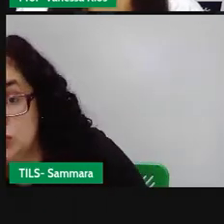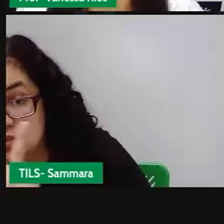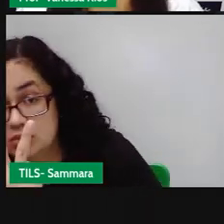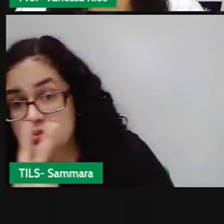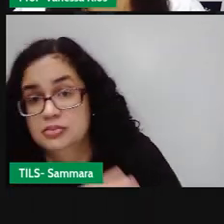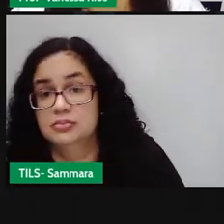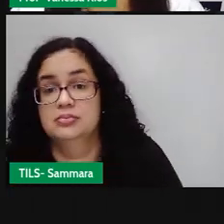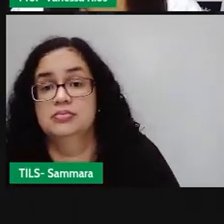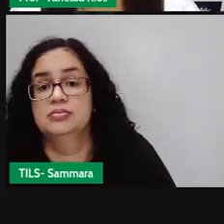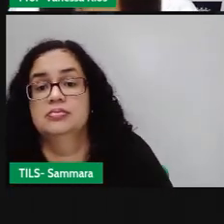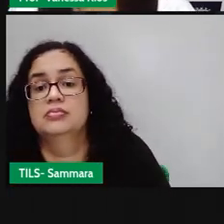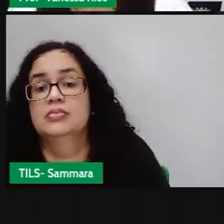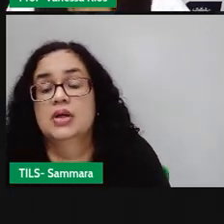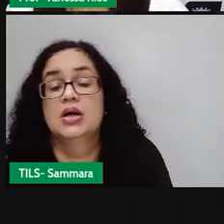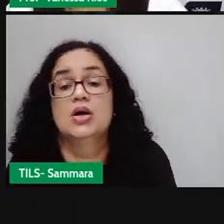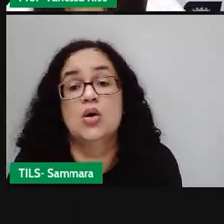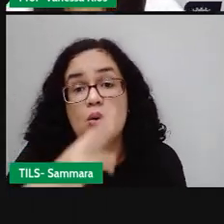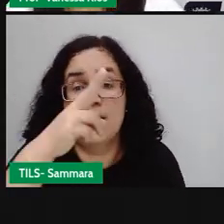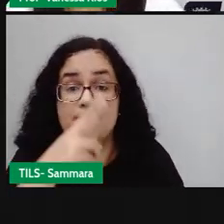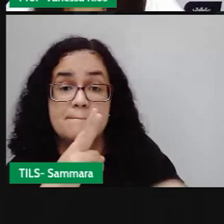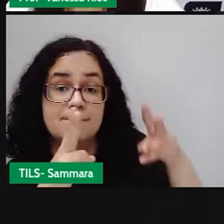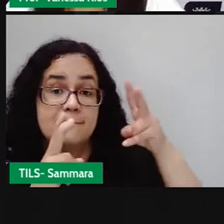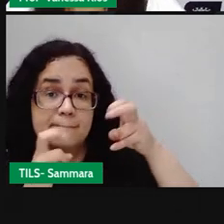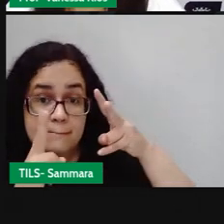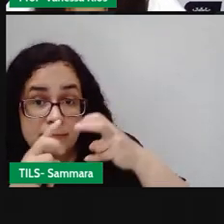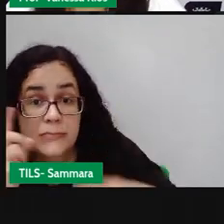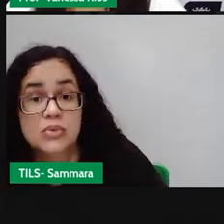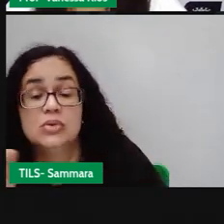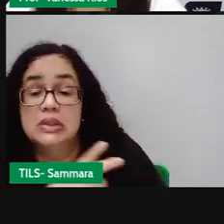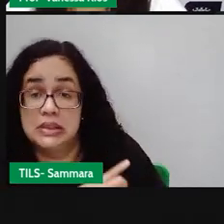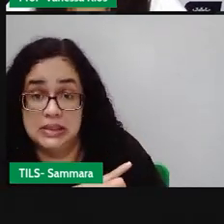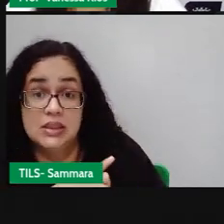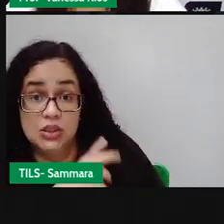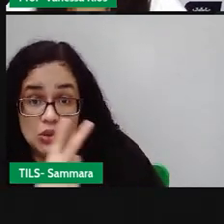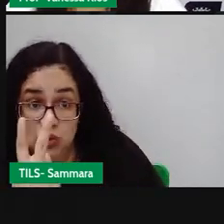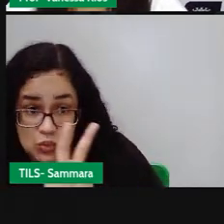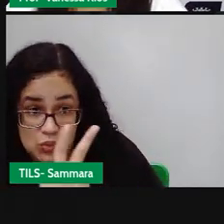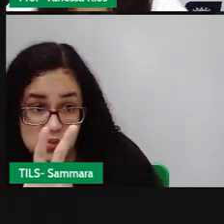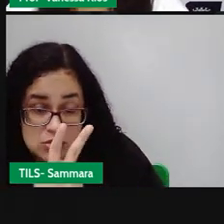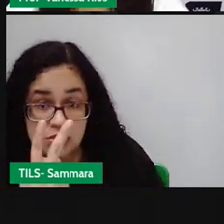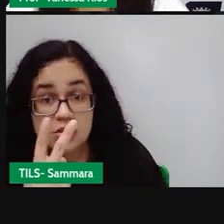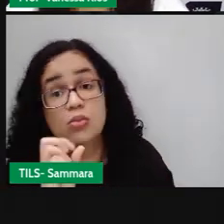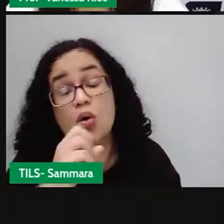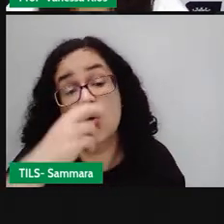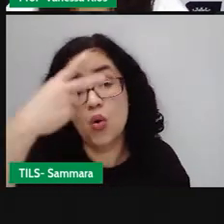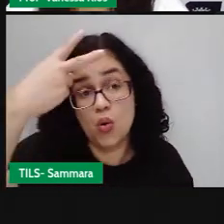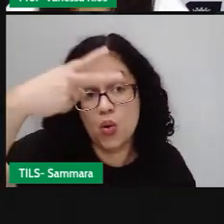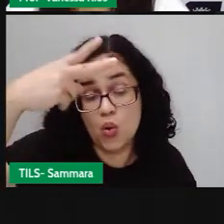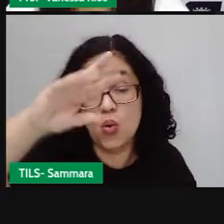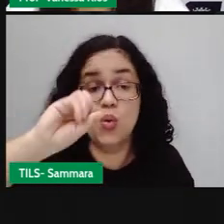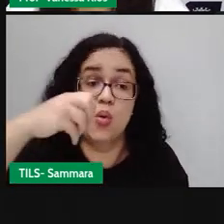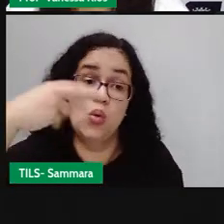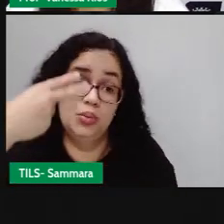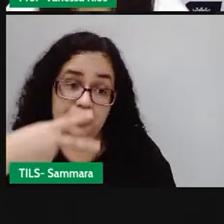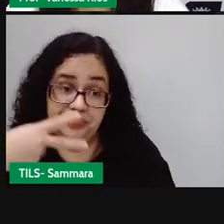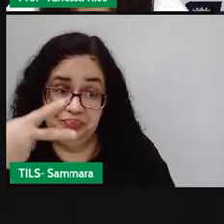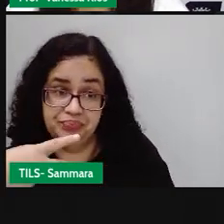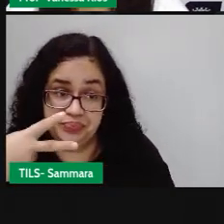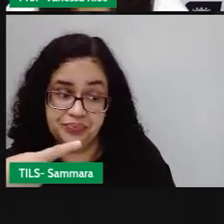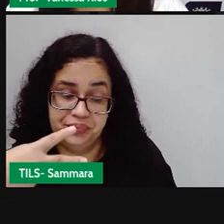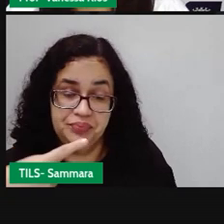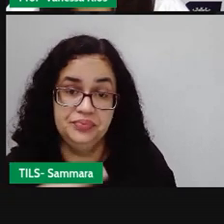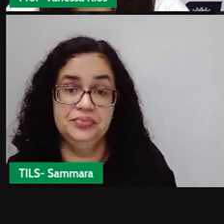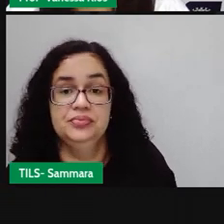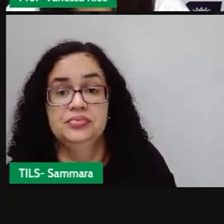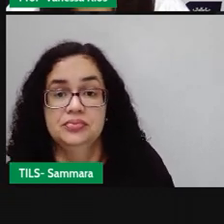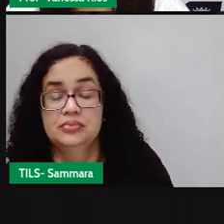na base. Se a gente observar todas as pecinhas aqui, tem o 2, ó. Ou na parte superior, ou na parte